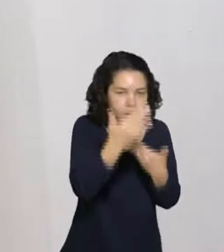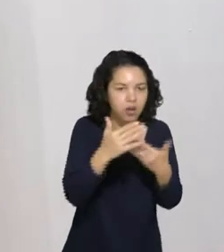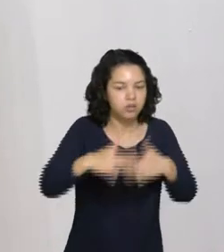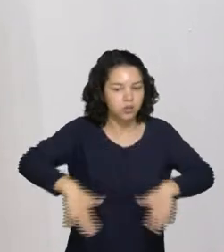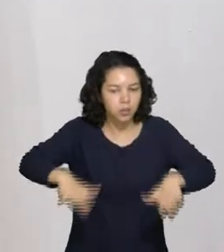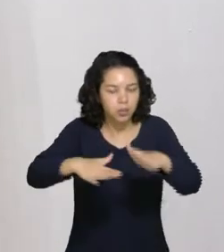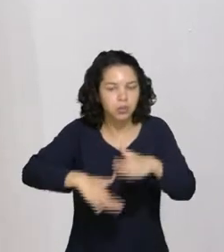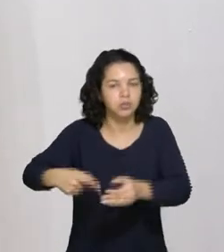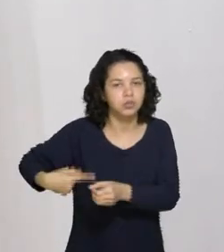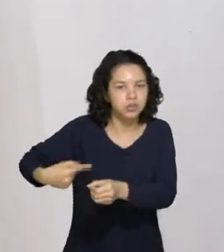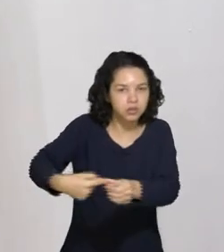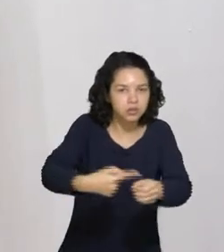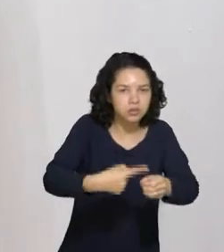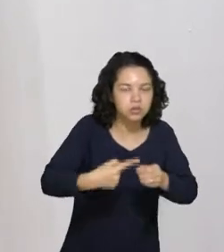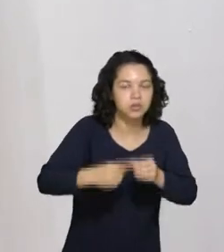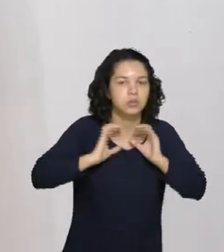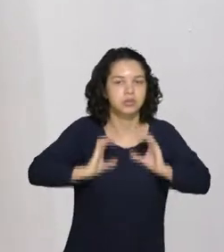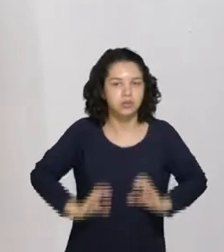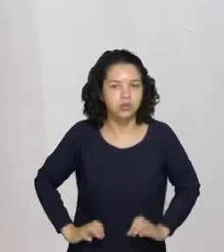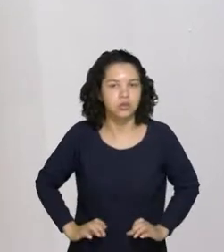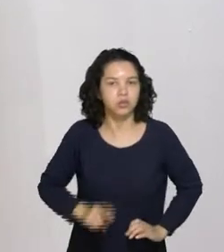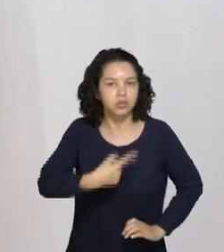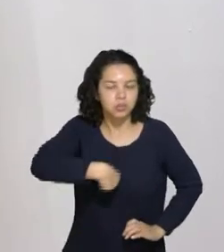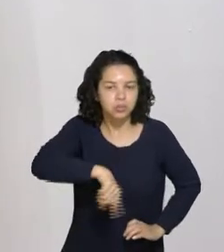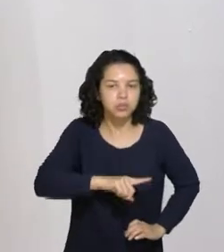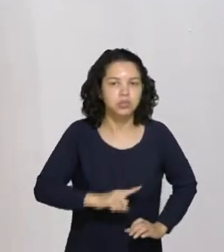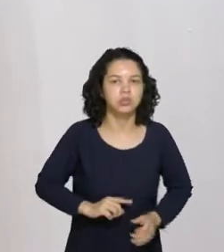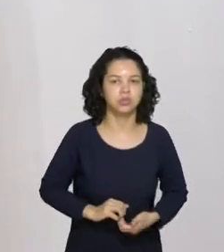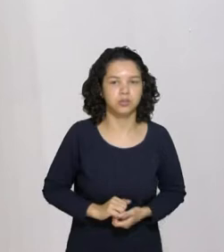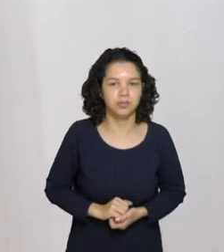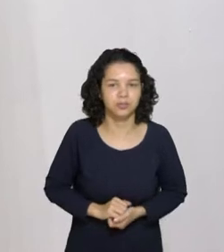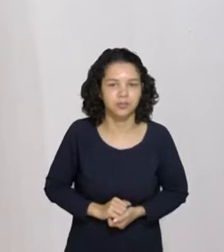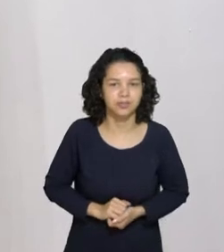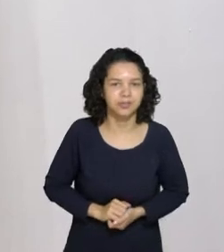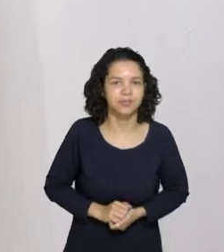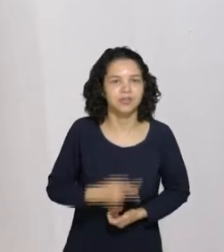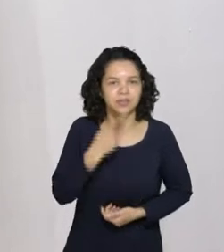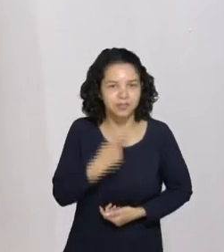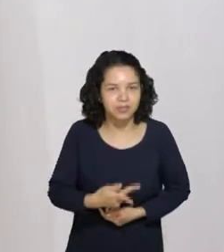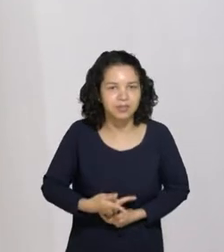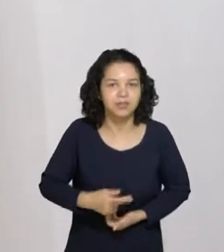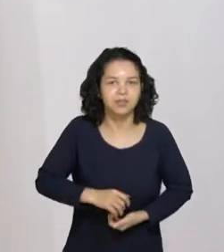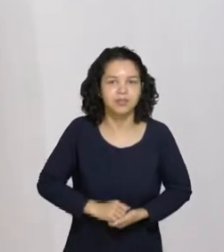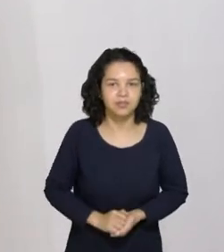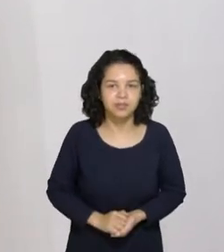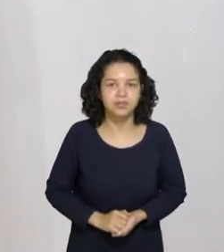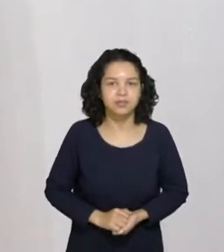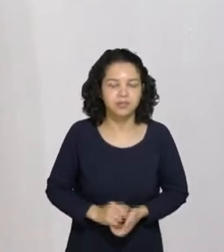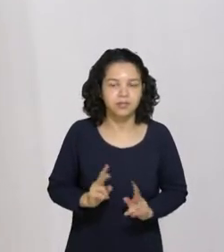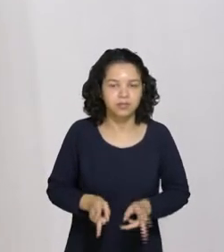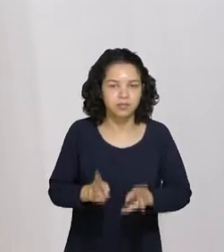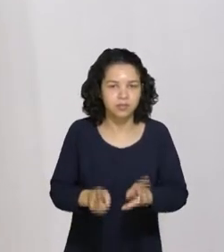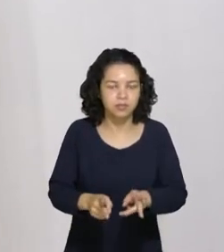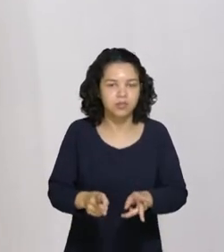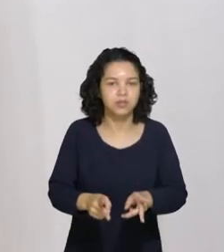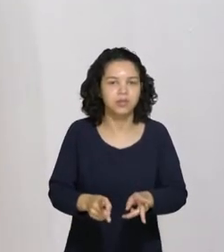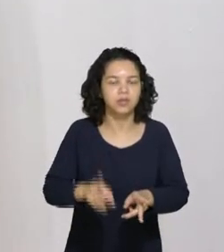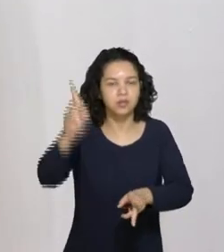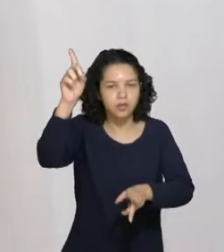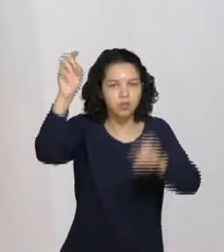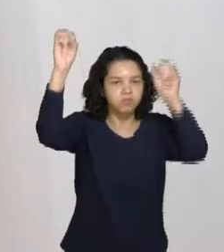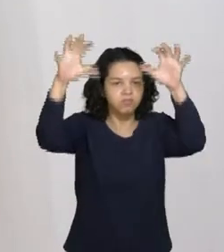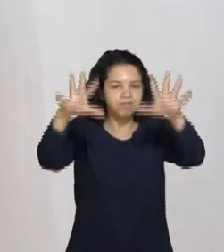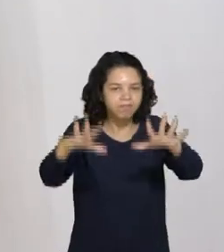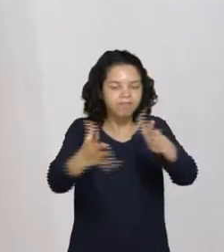municípios, a todo o cidadão que a gente chegou e foi bem recebido em todas as formas. E que Deus sempre ilumine e